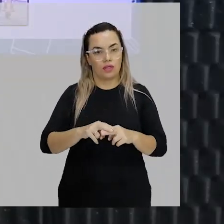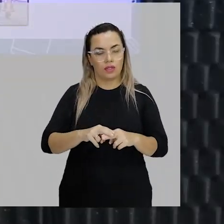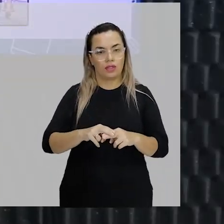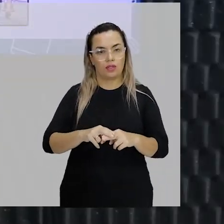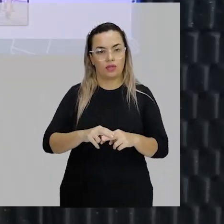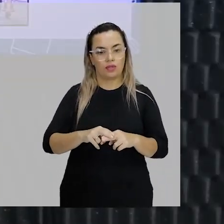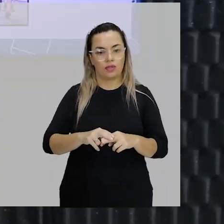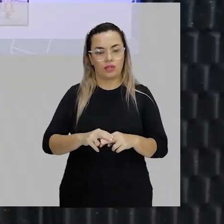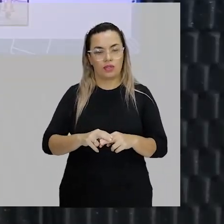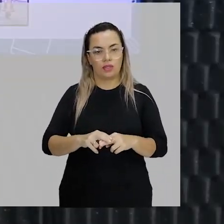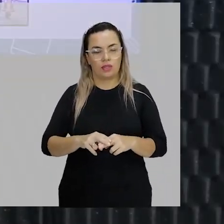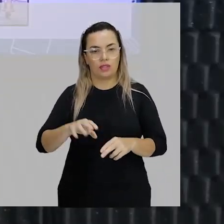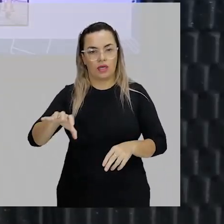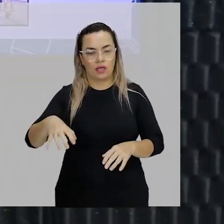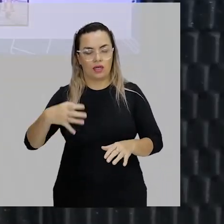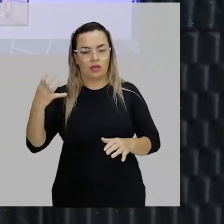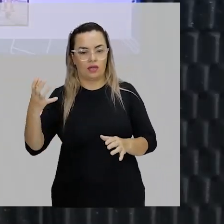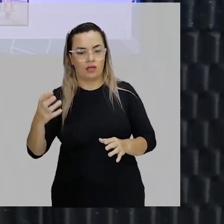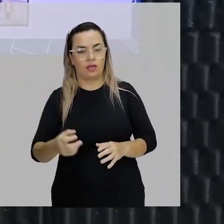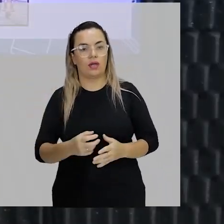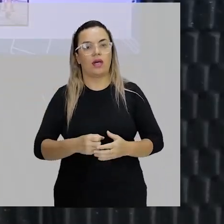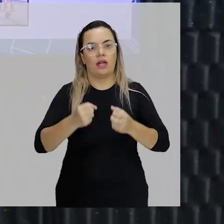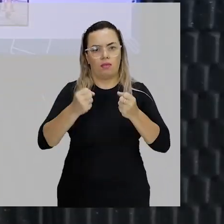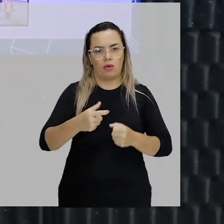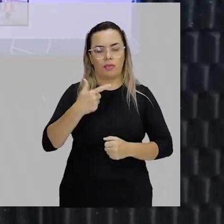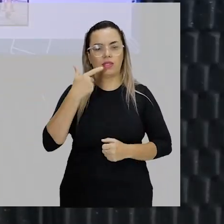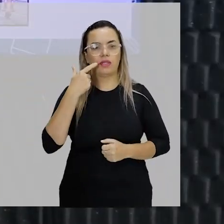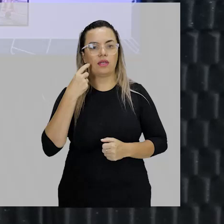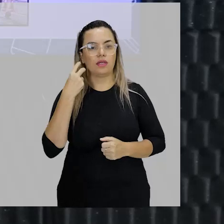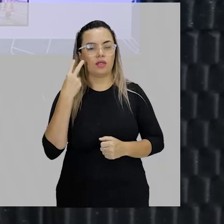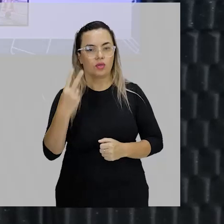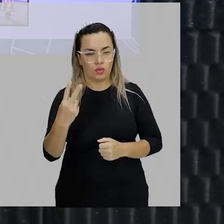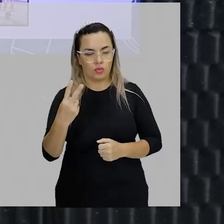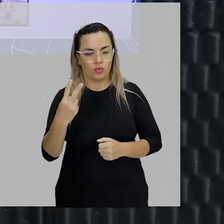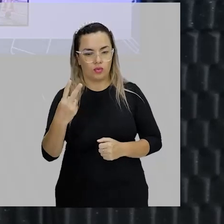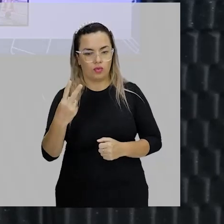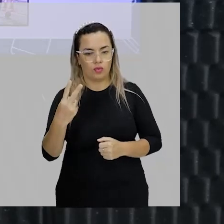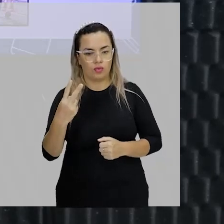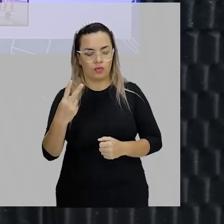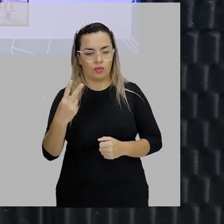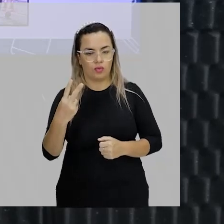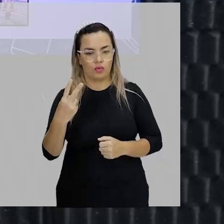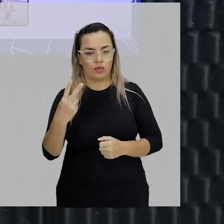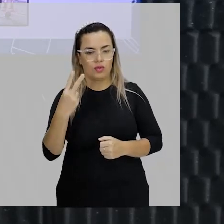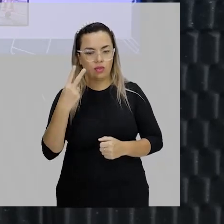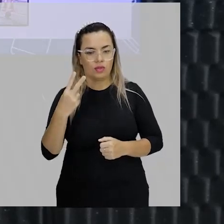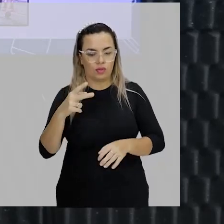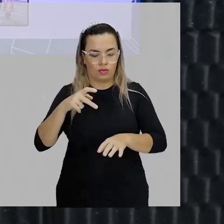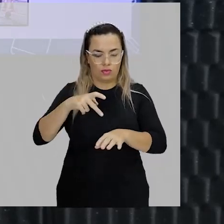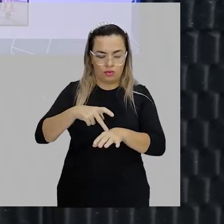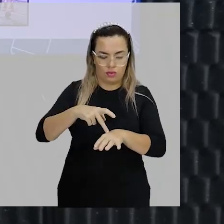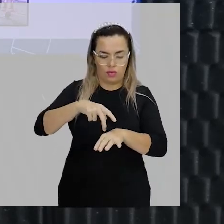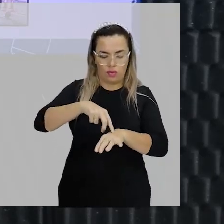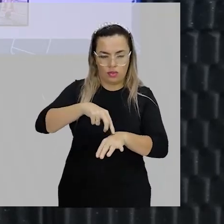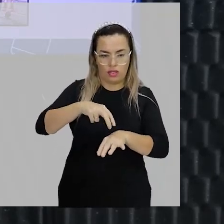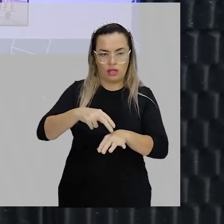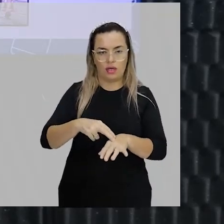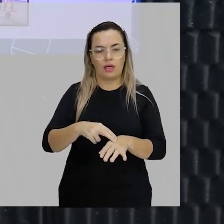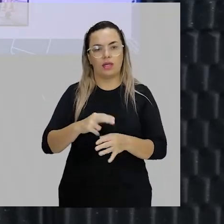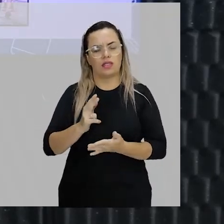podem cometer até 2 infrações como essa. Caso ela faça a terceira infração, ela é desclassificada